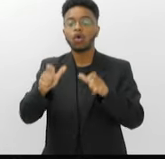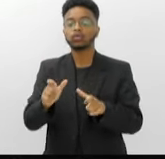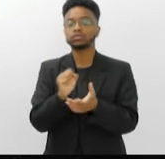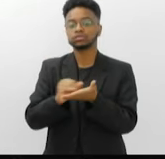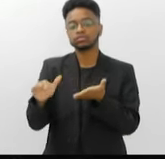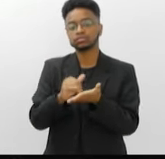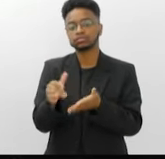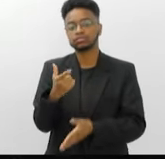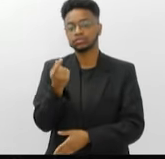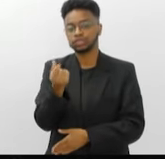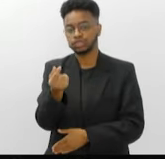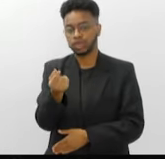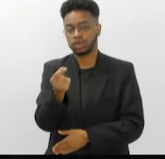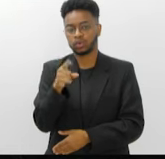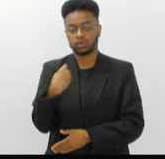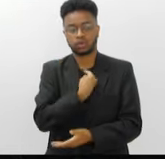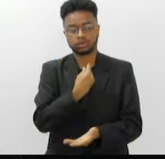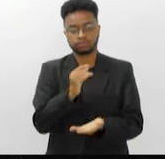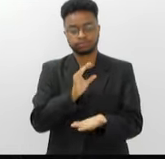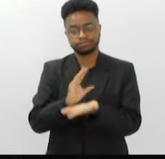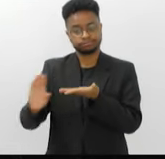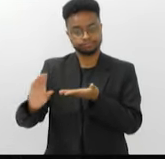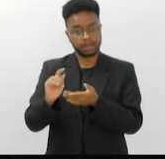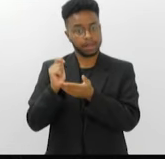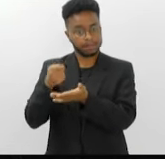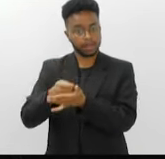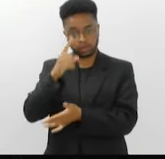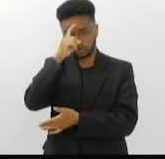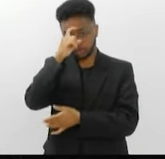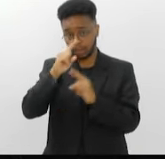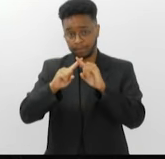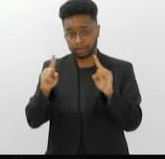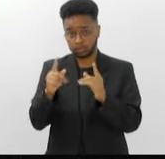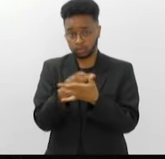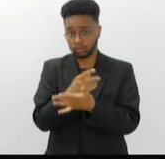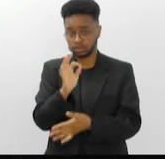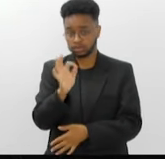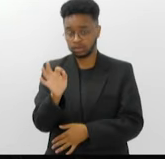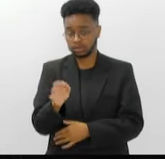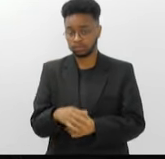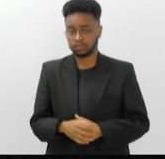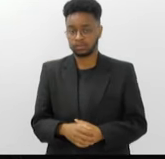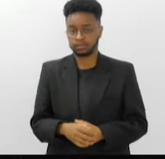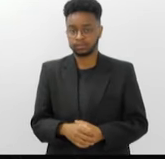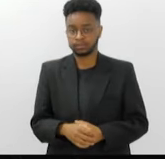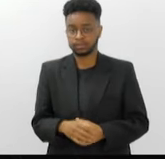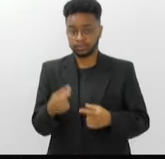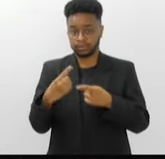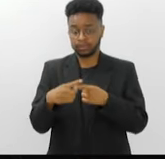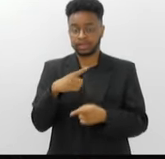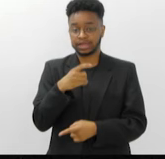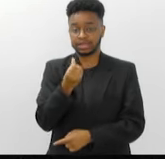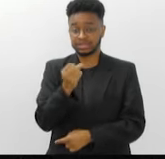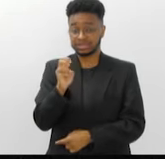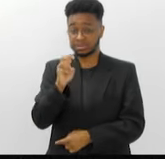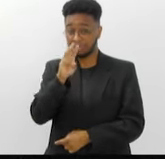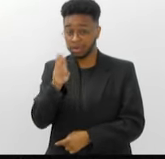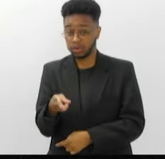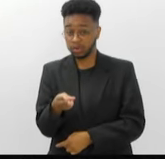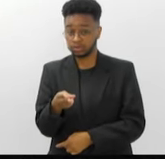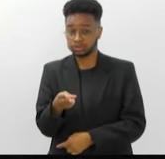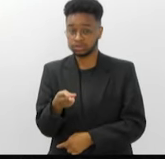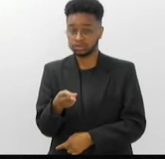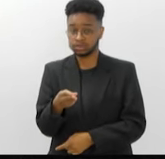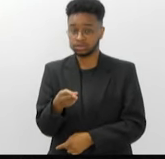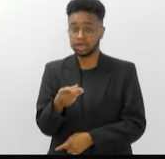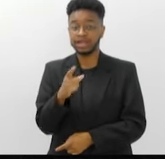que foi enviado para pagar o Hospital São José do Avaí e não foi pago. Porque desses 65 milhões,